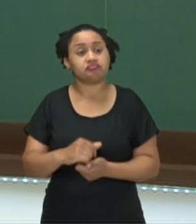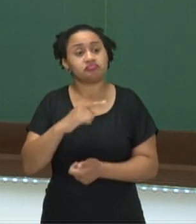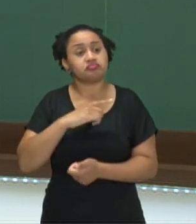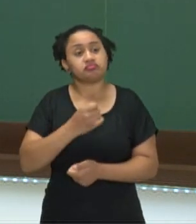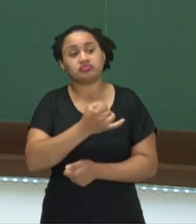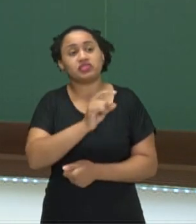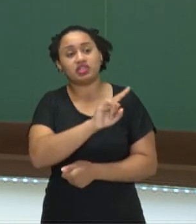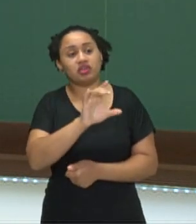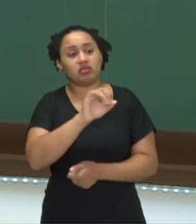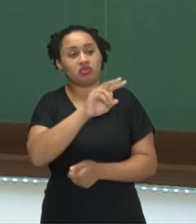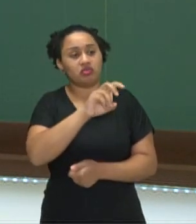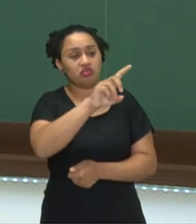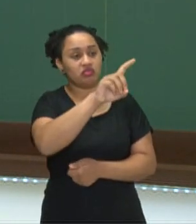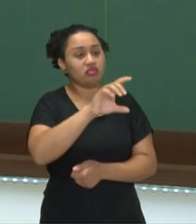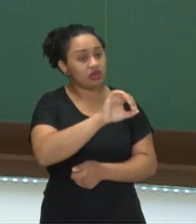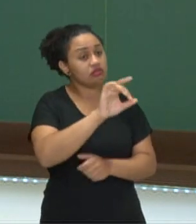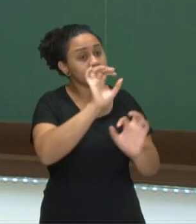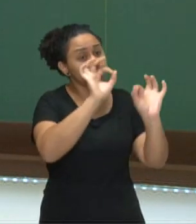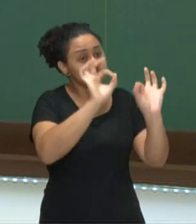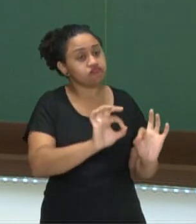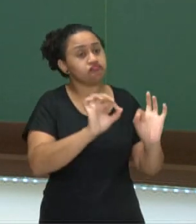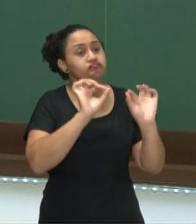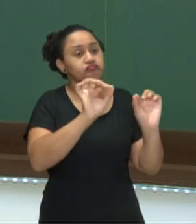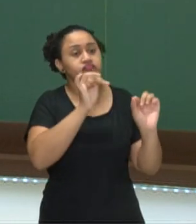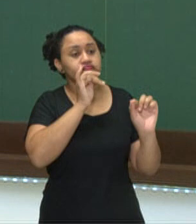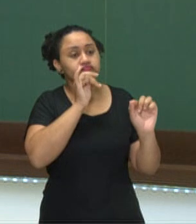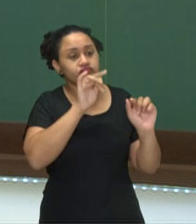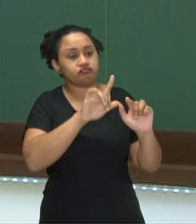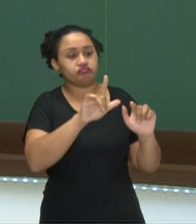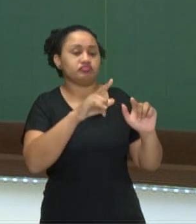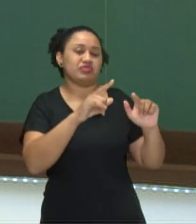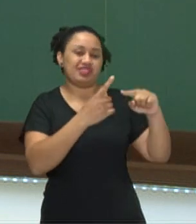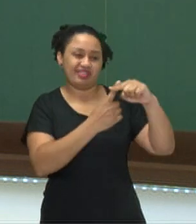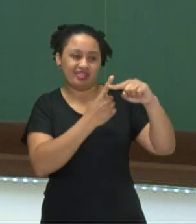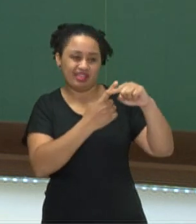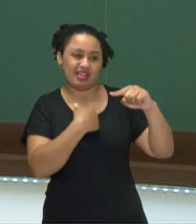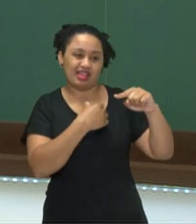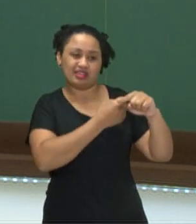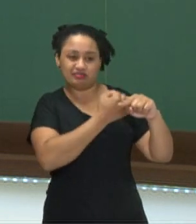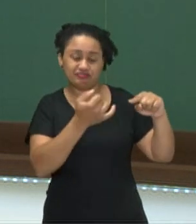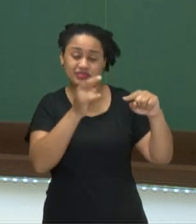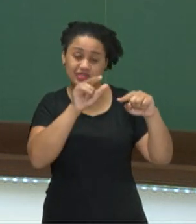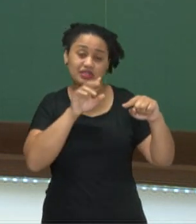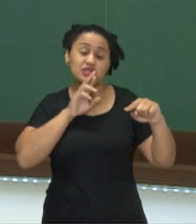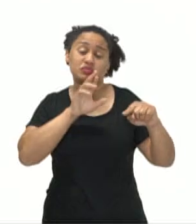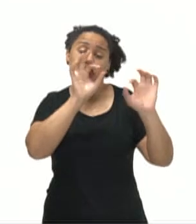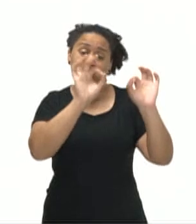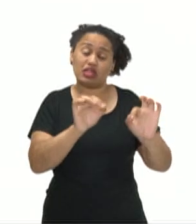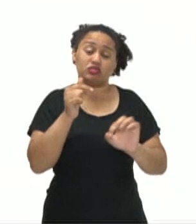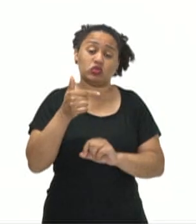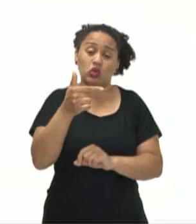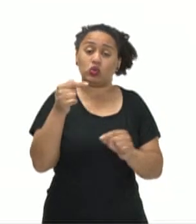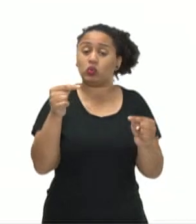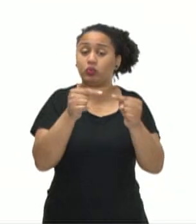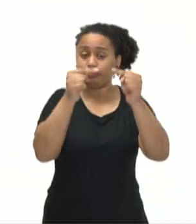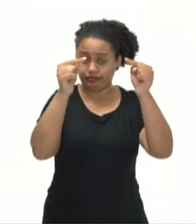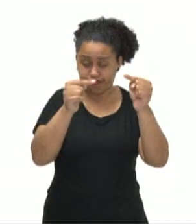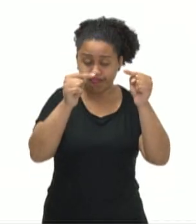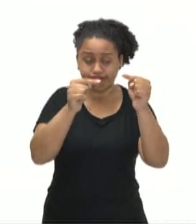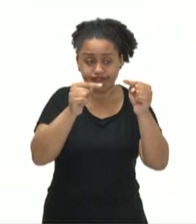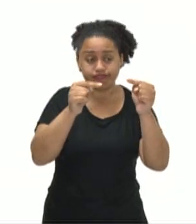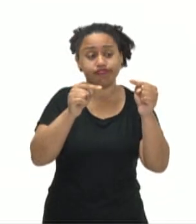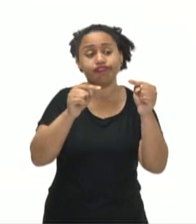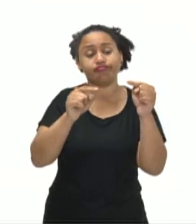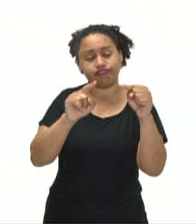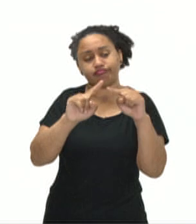Alguns não convexos dão certo. Por exemplo, este daqui, ó, número de vértices 24, arestas 36 e face 14.